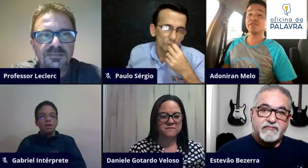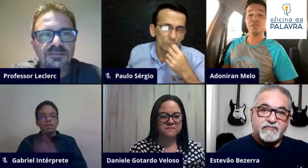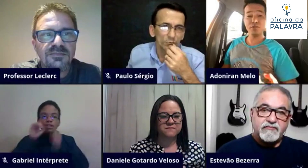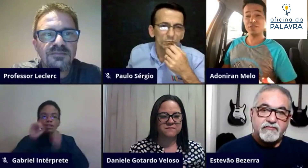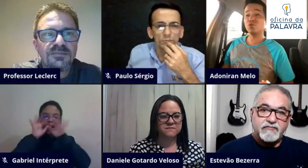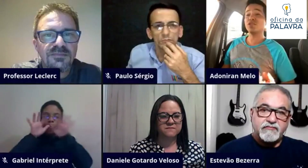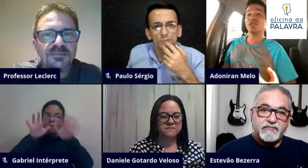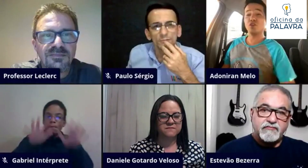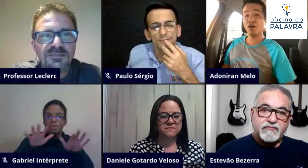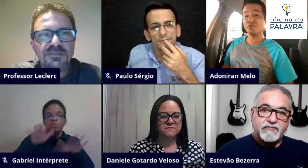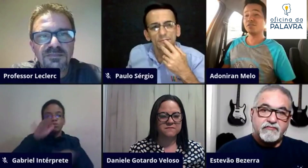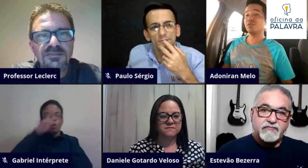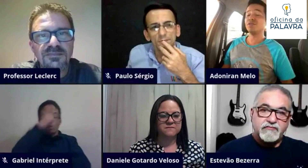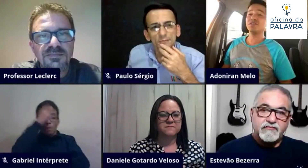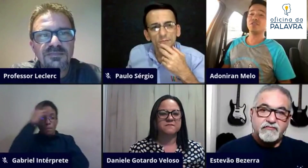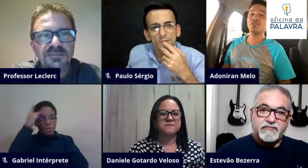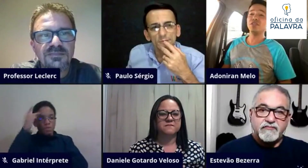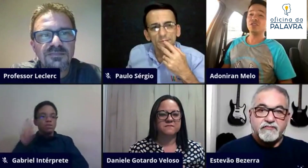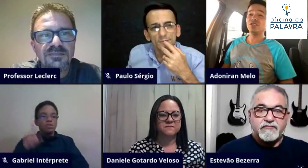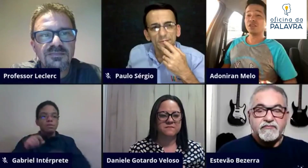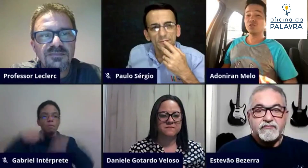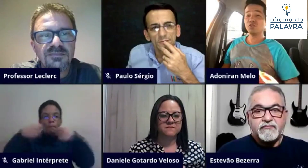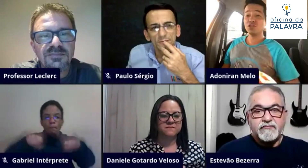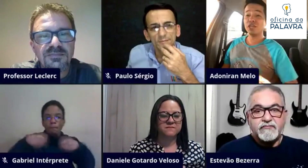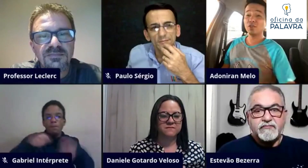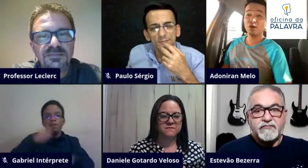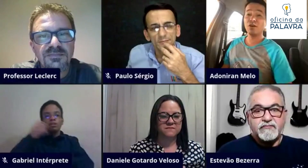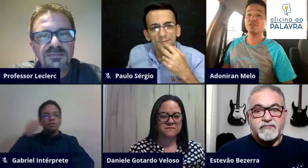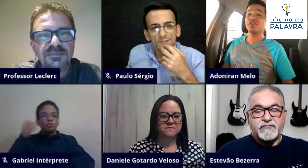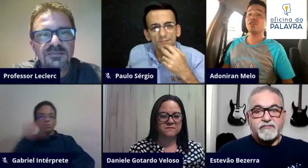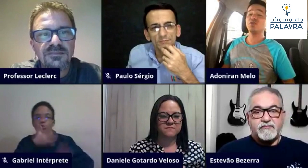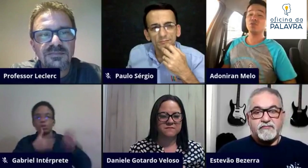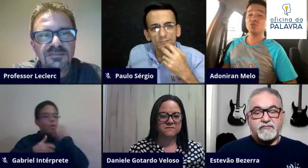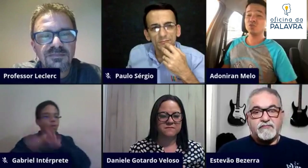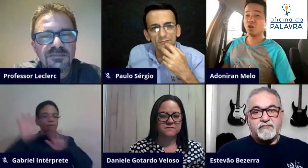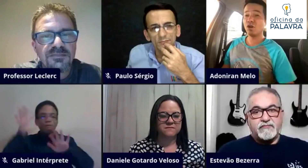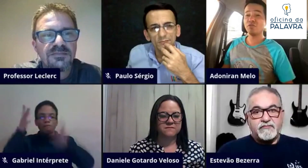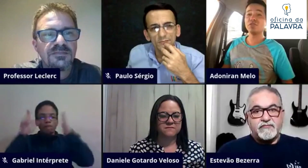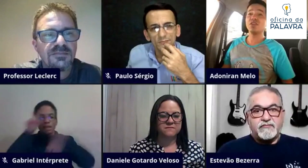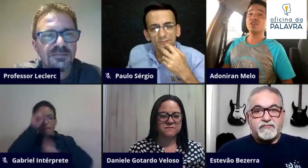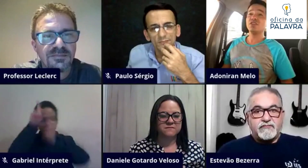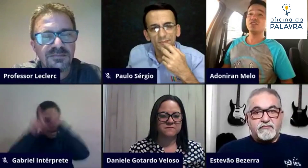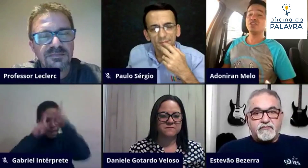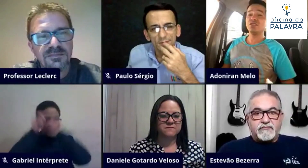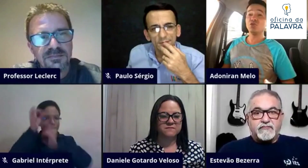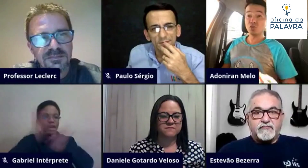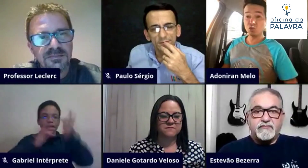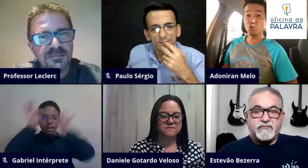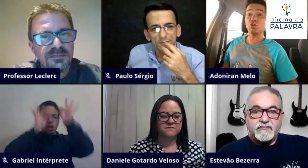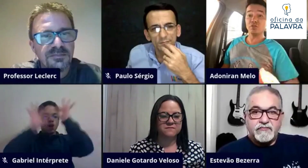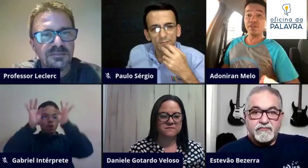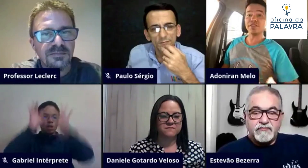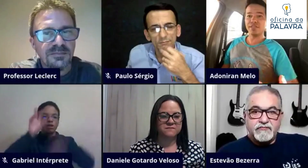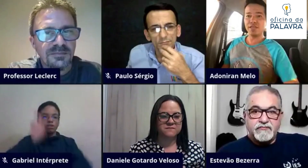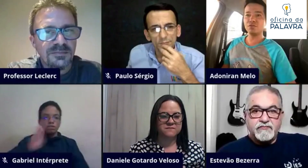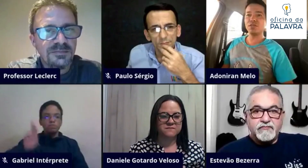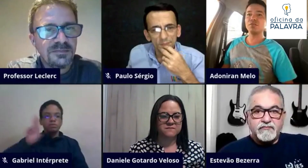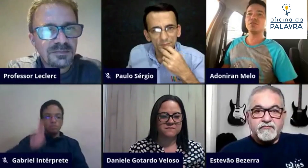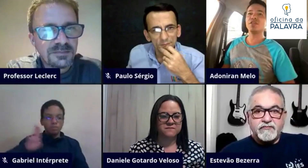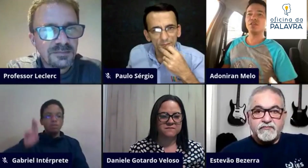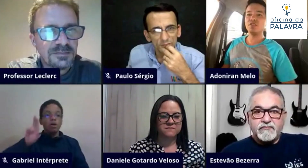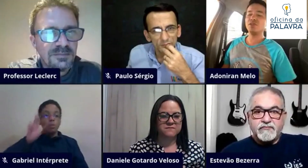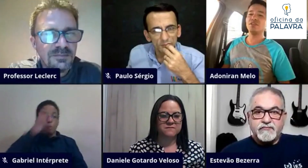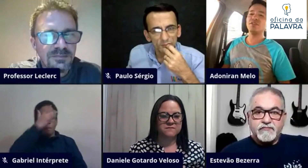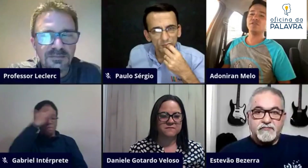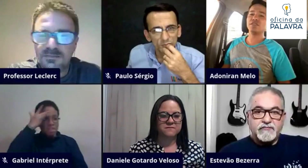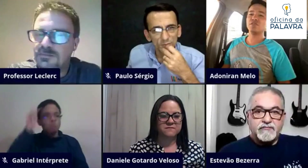pessoas, mas a gente precisa de coisa nova, a gente precisa de tecnologia nova, de recursos novos, do surdo fazendo mesmo,